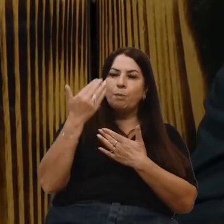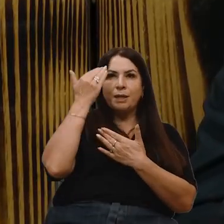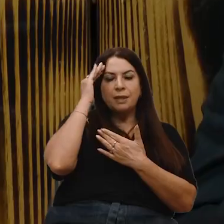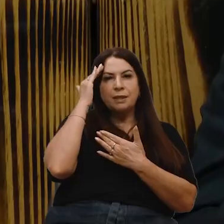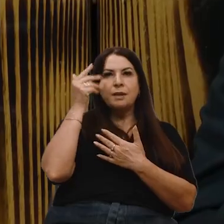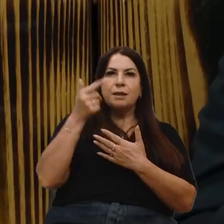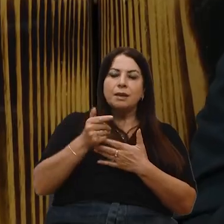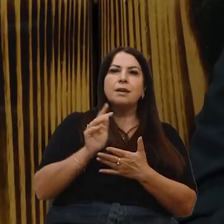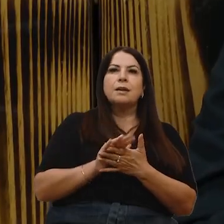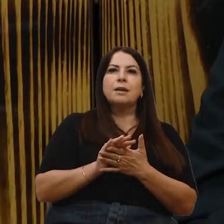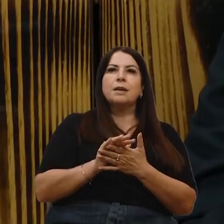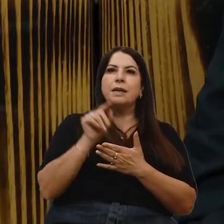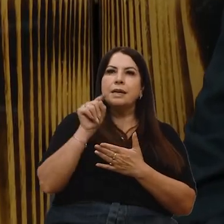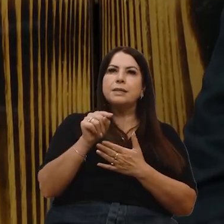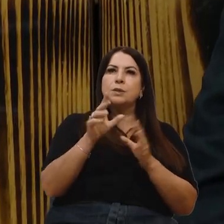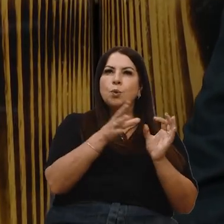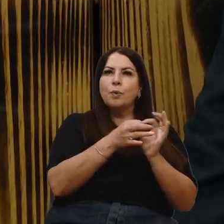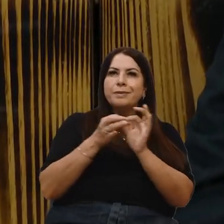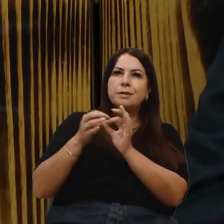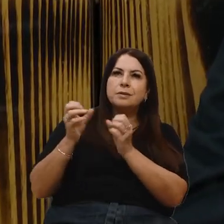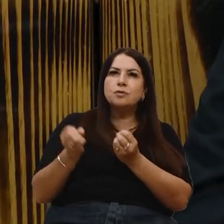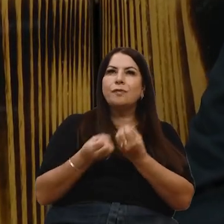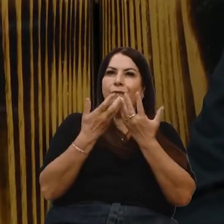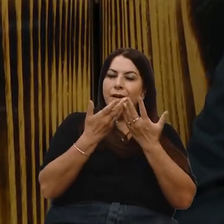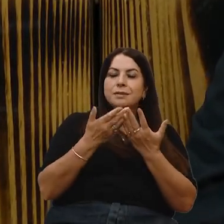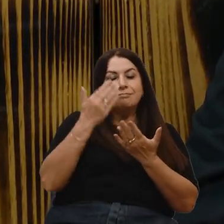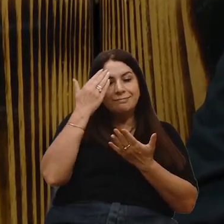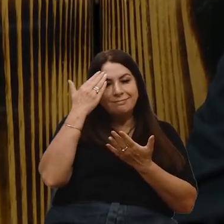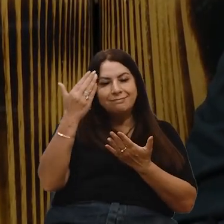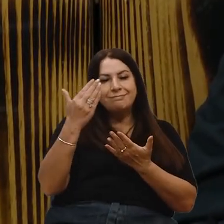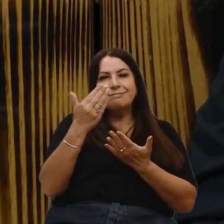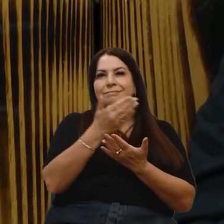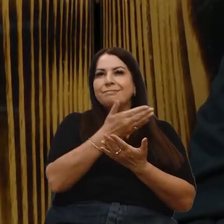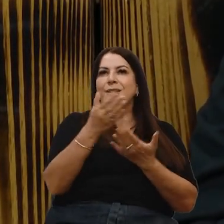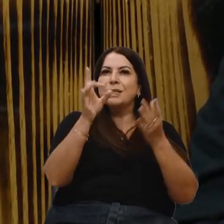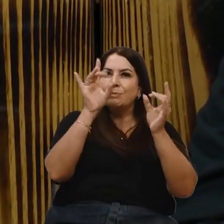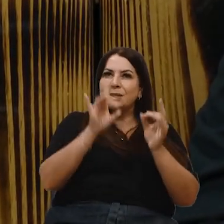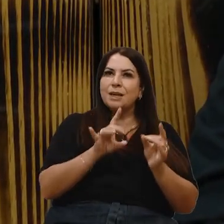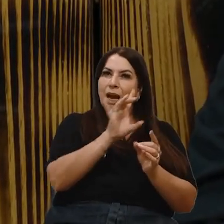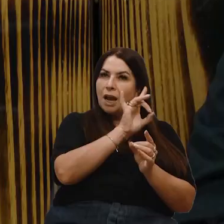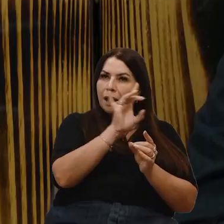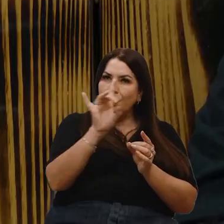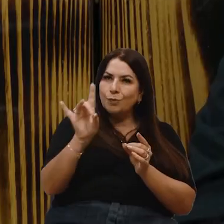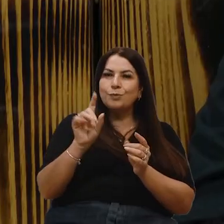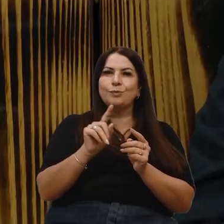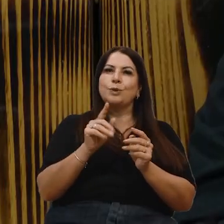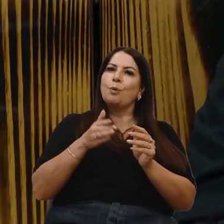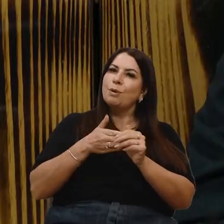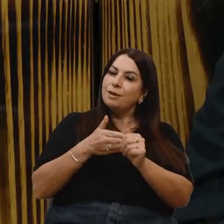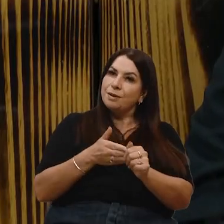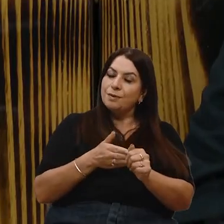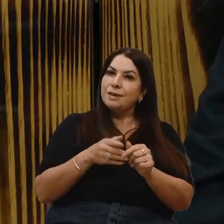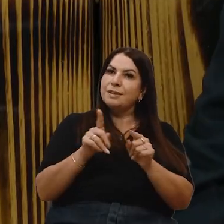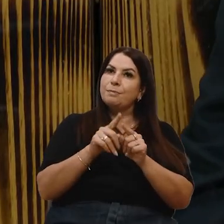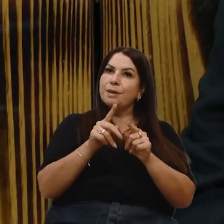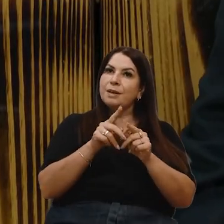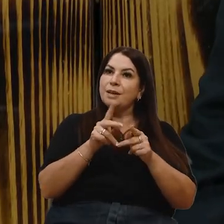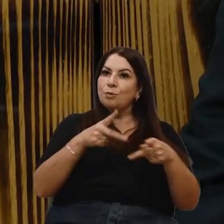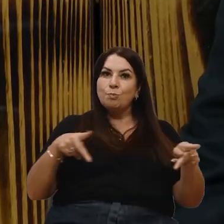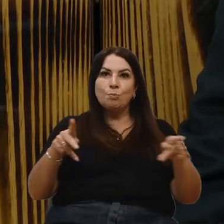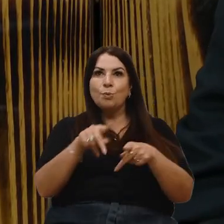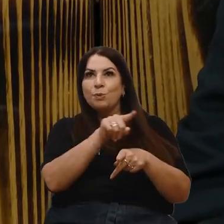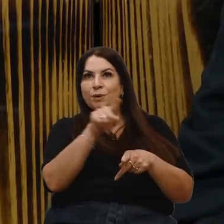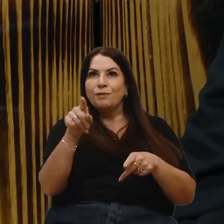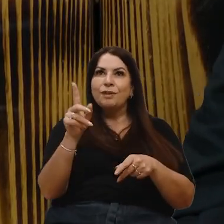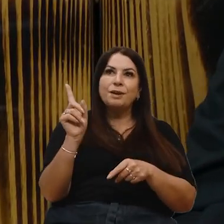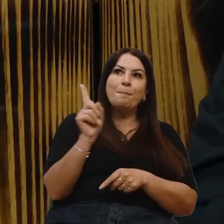bate-papo a entender ainda mais esse contexto de festa. Agradecemos muito especialmente a cada um de vocês que nos acompanhou e também ao público